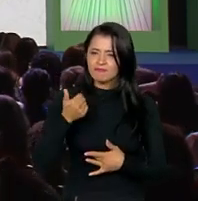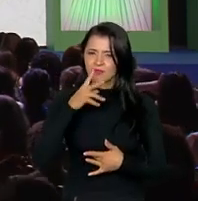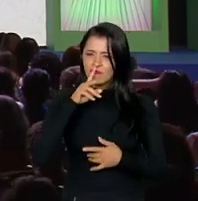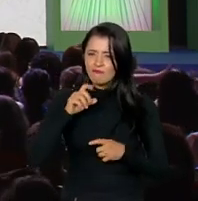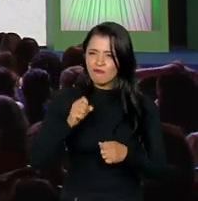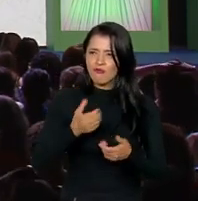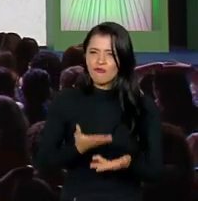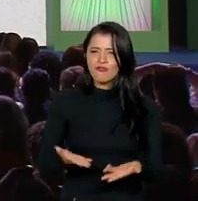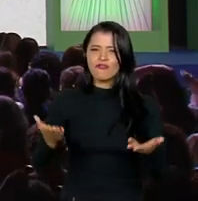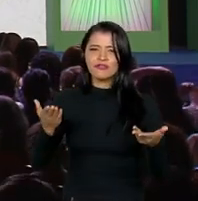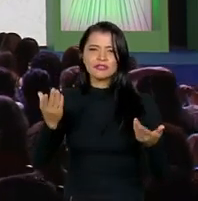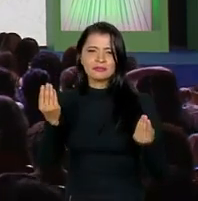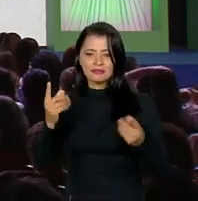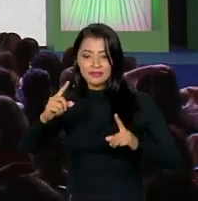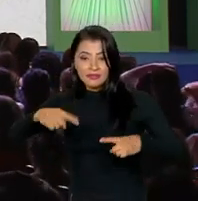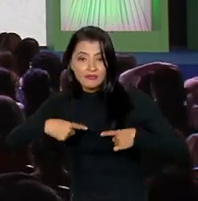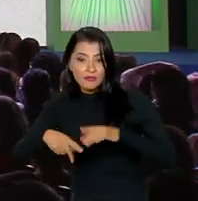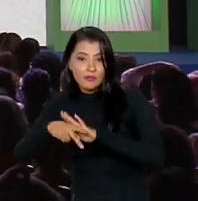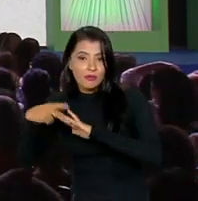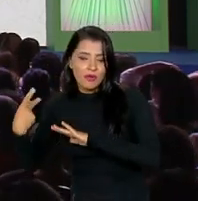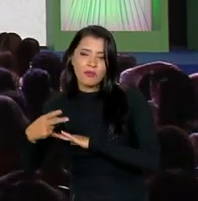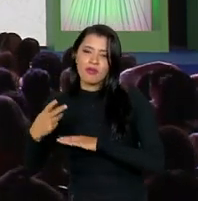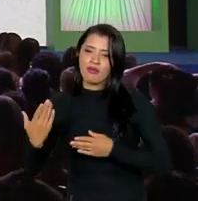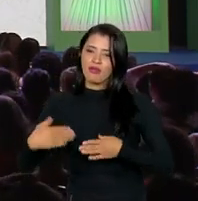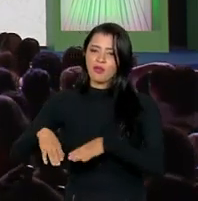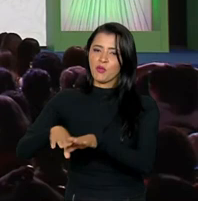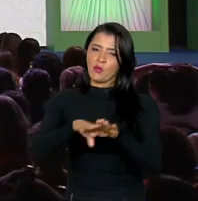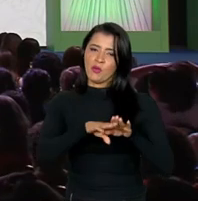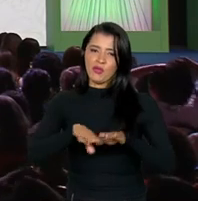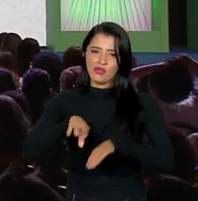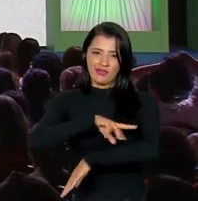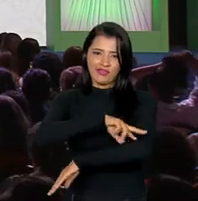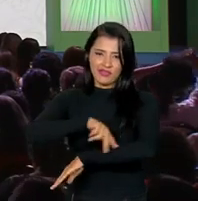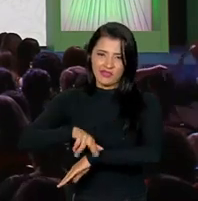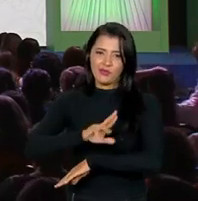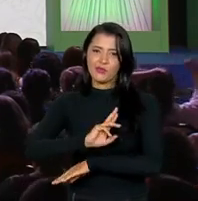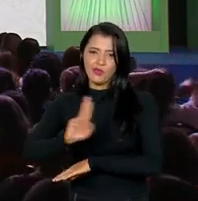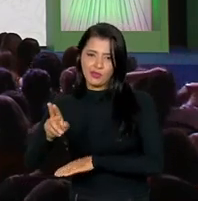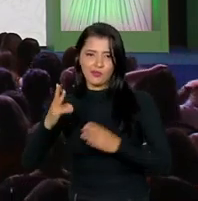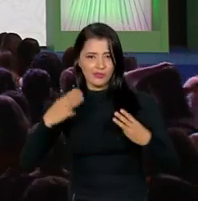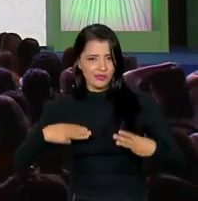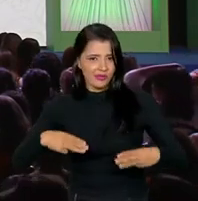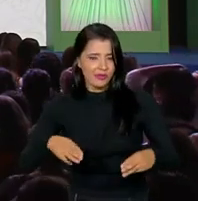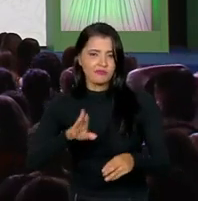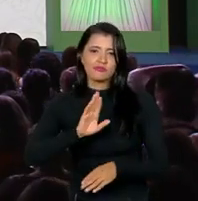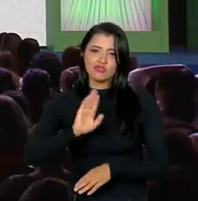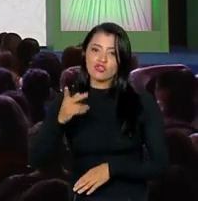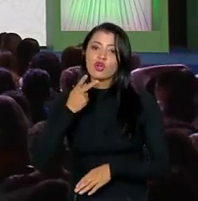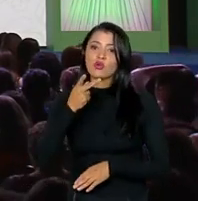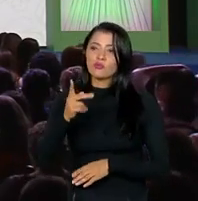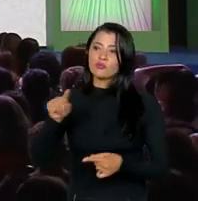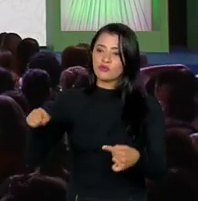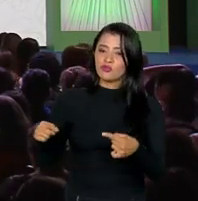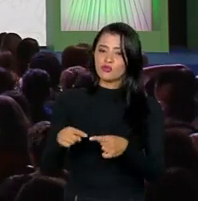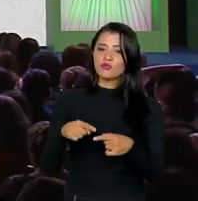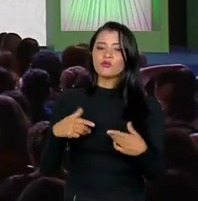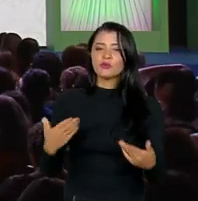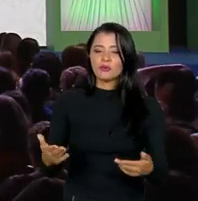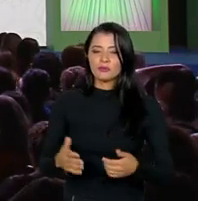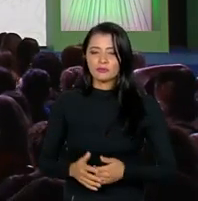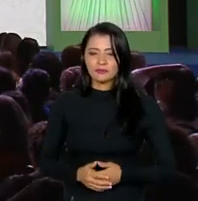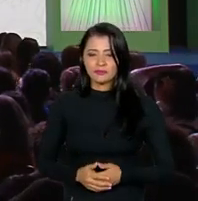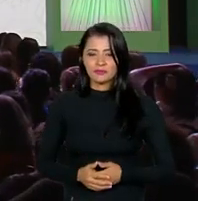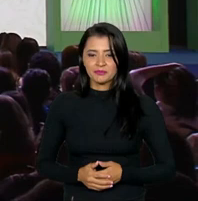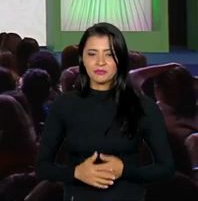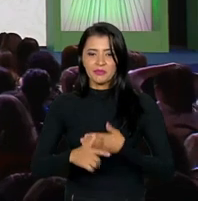força, o desafio da igualdade racial. O nome do Ministério já diz a missão, então não é